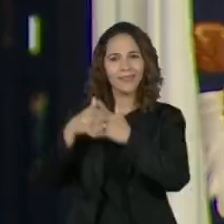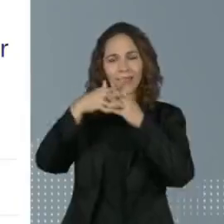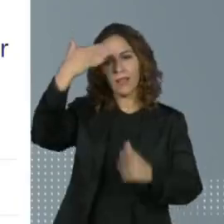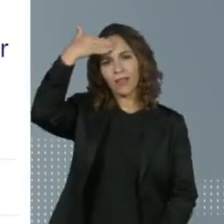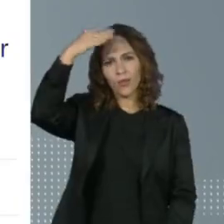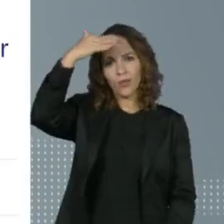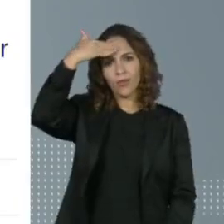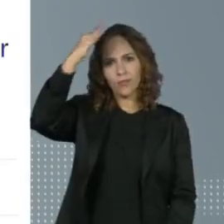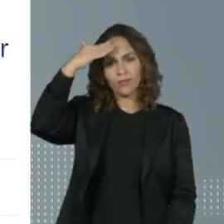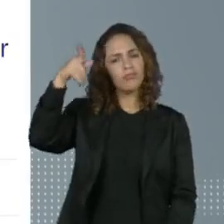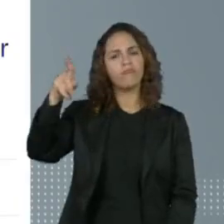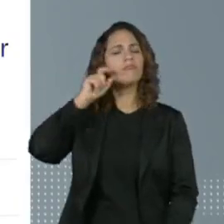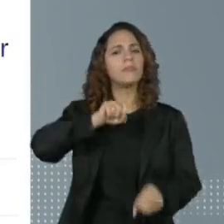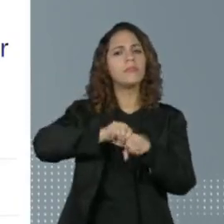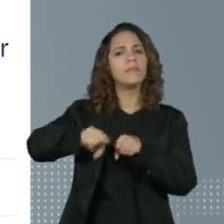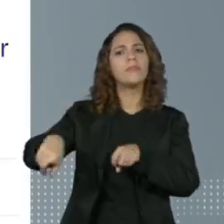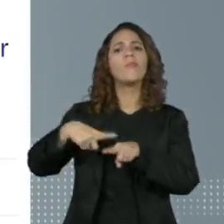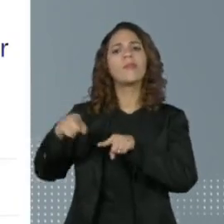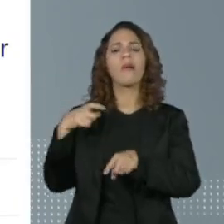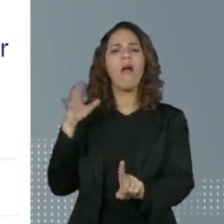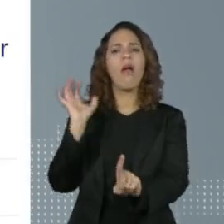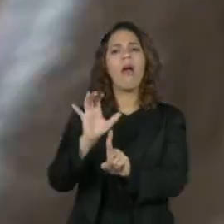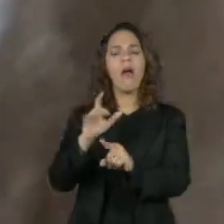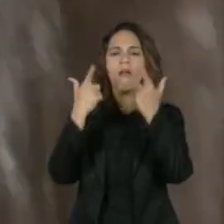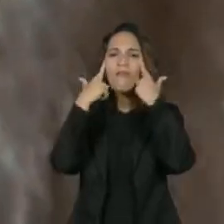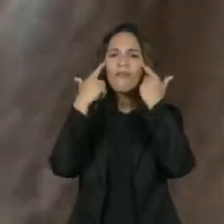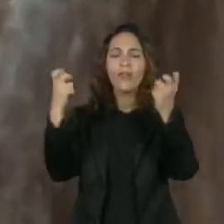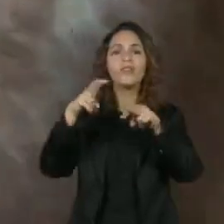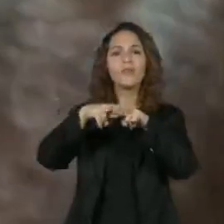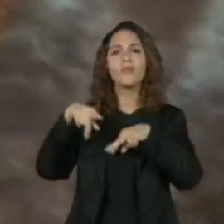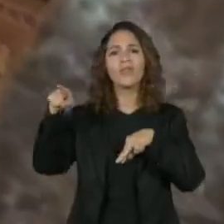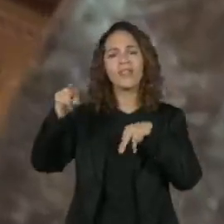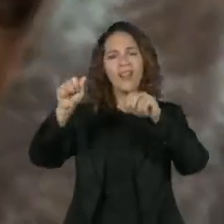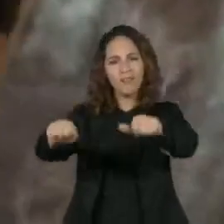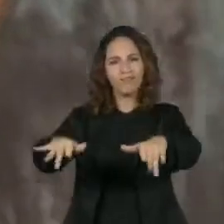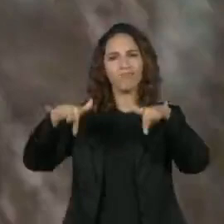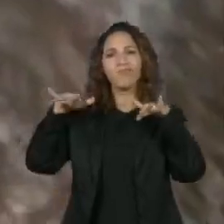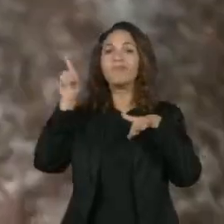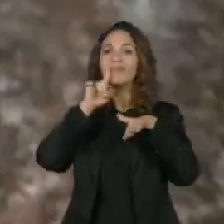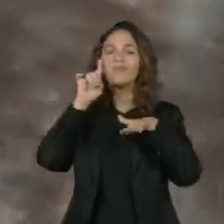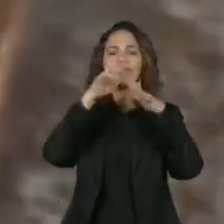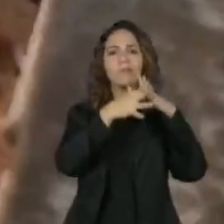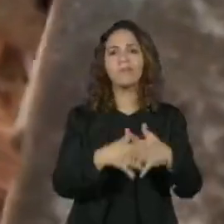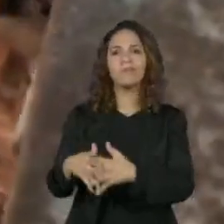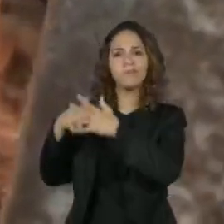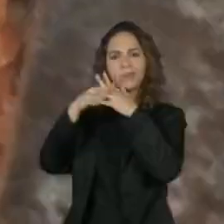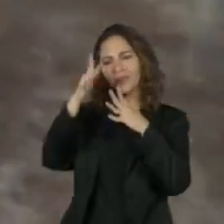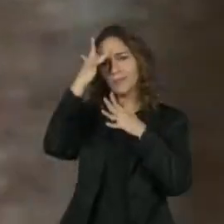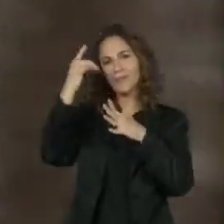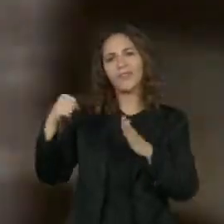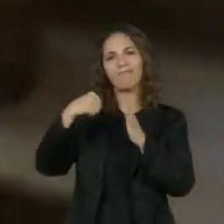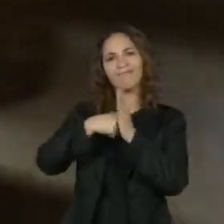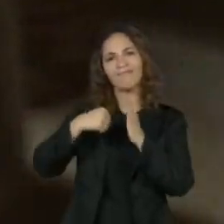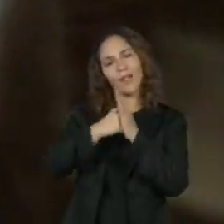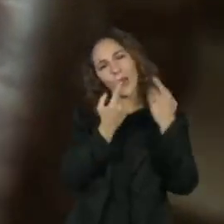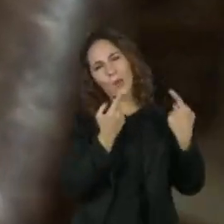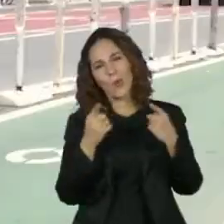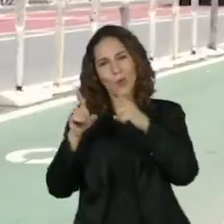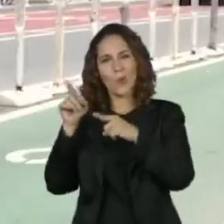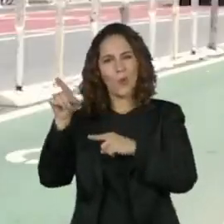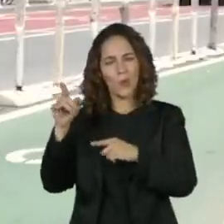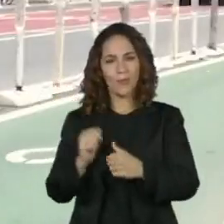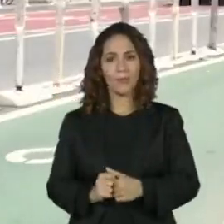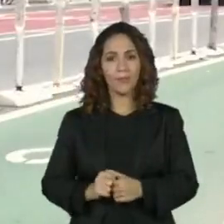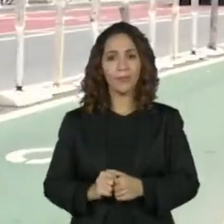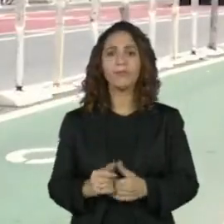Donald trump banido da rede por incitar a violência que provocou a invasão do congresso americano pra ti visse o direito à no ano